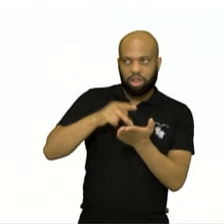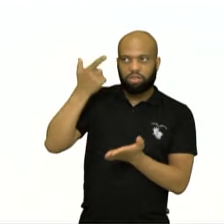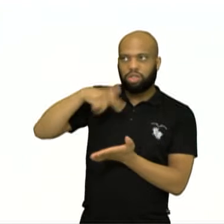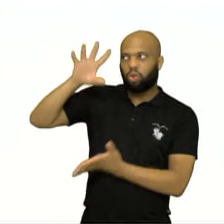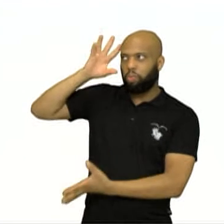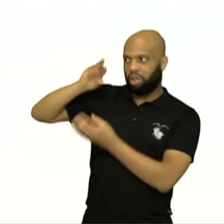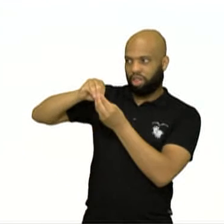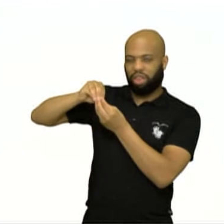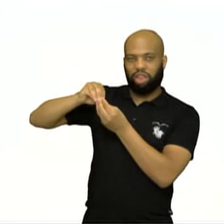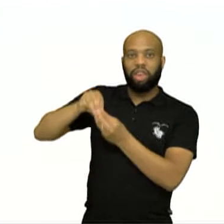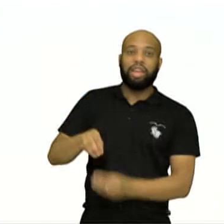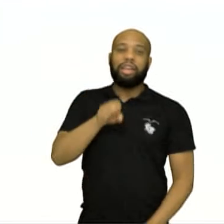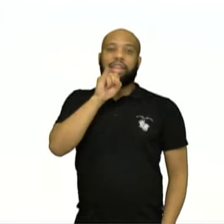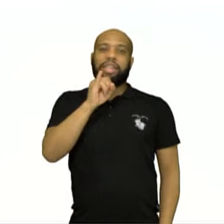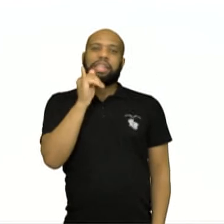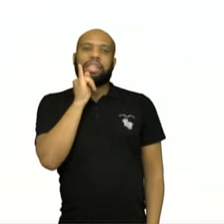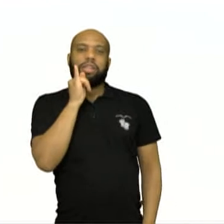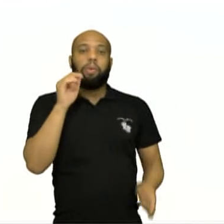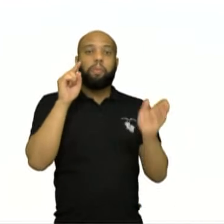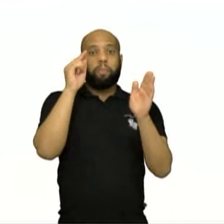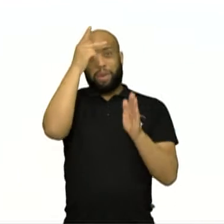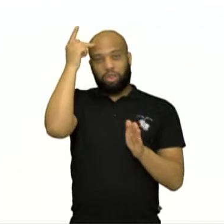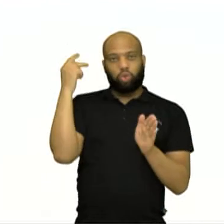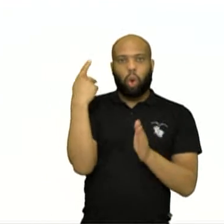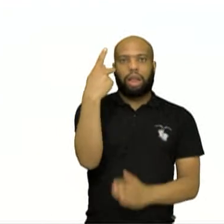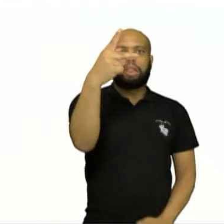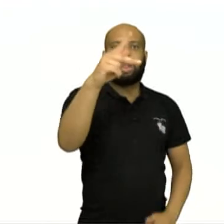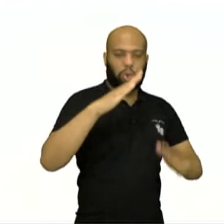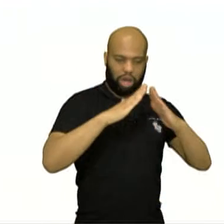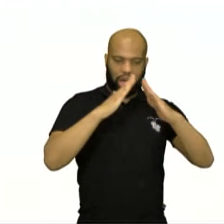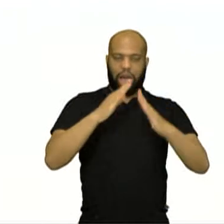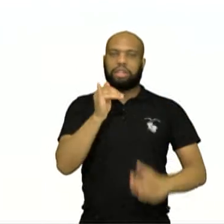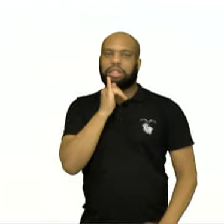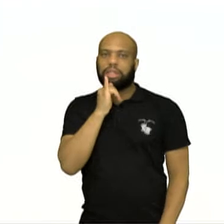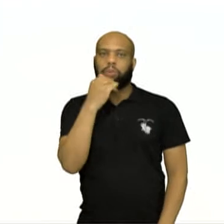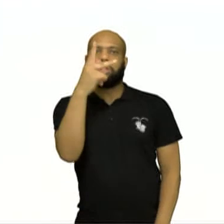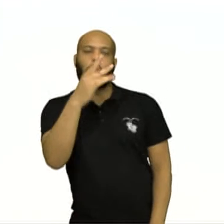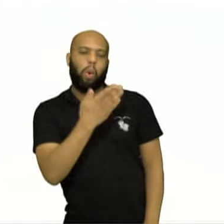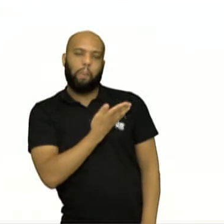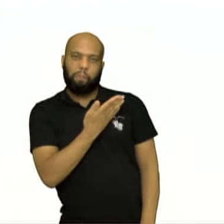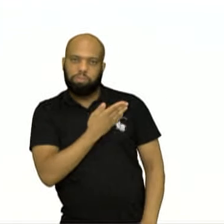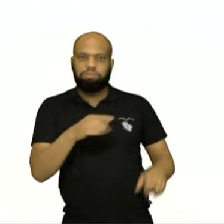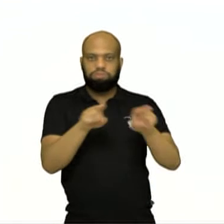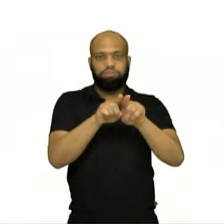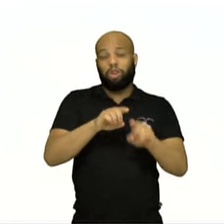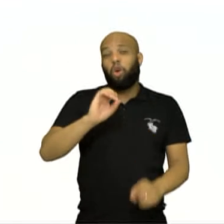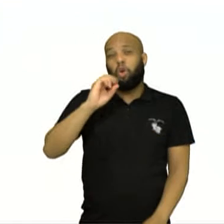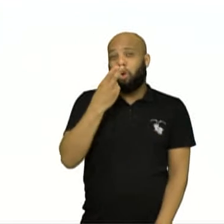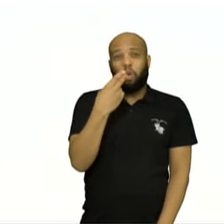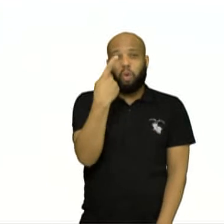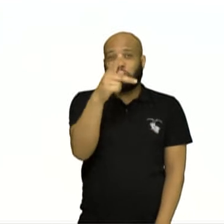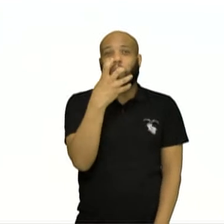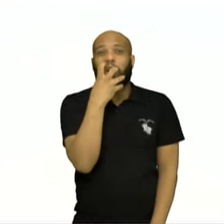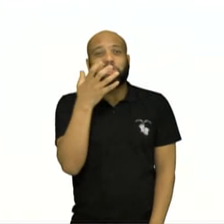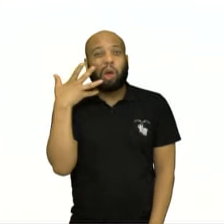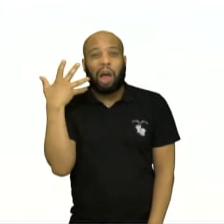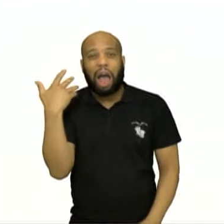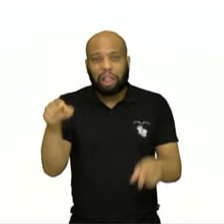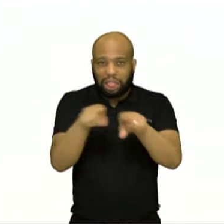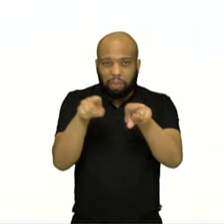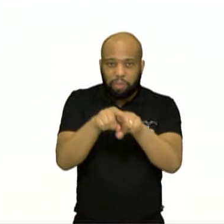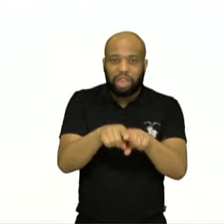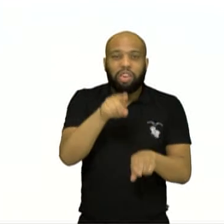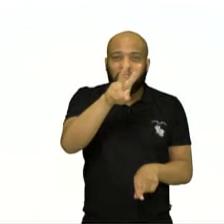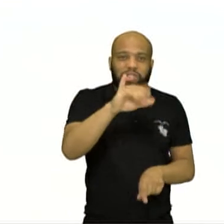Então é quando você pega alguém da sua casa, um amigo seu, quando você pega o seu animal de estimação e explica